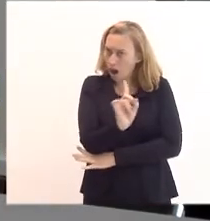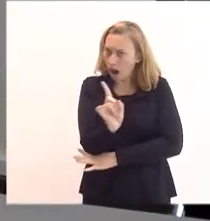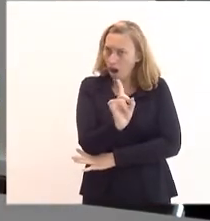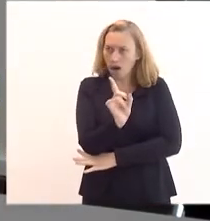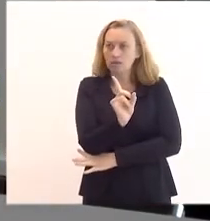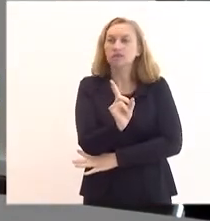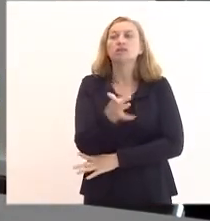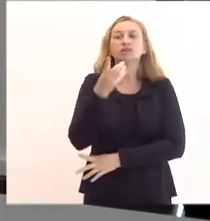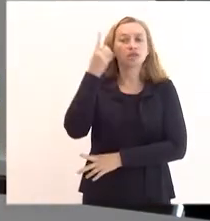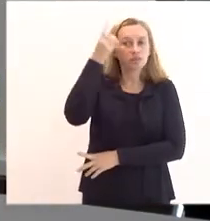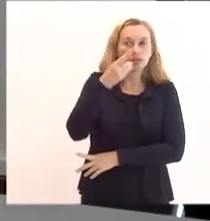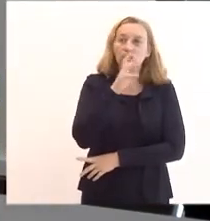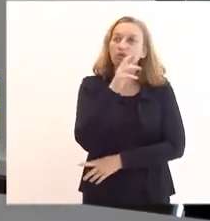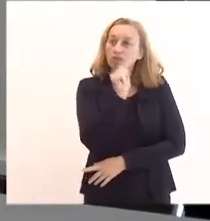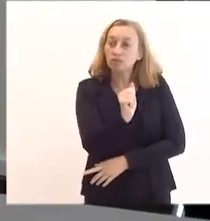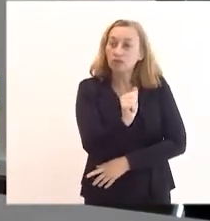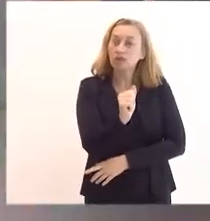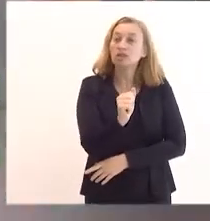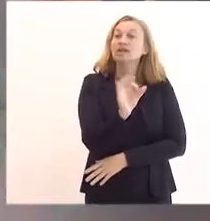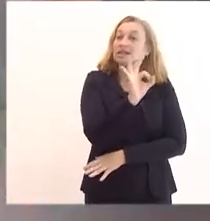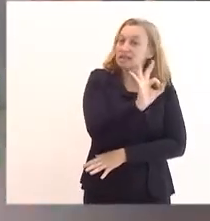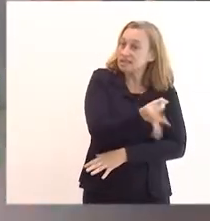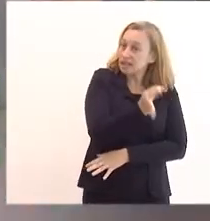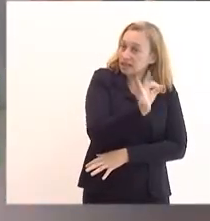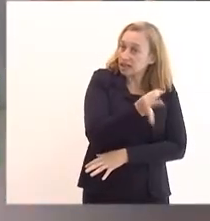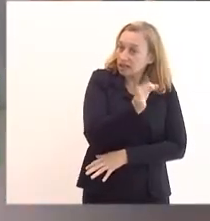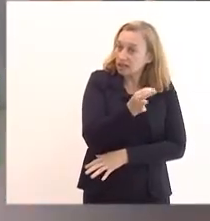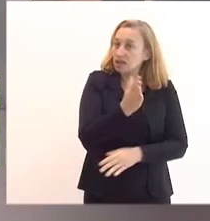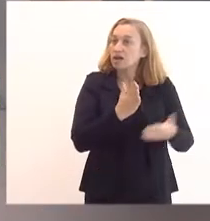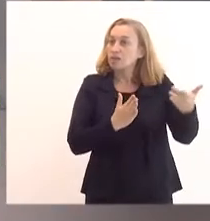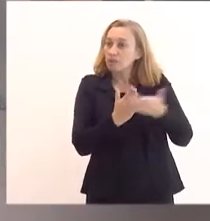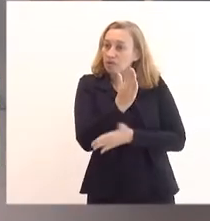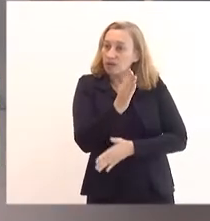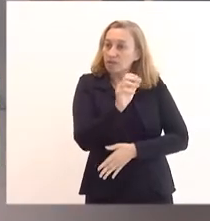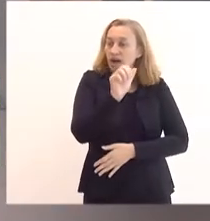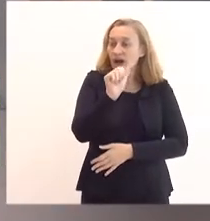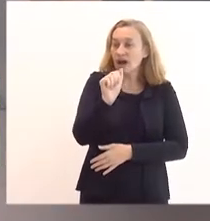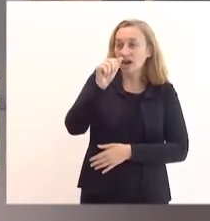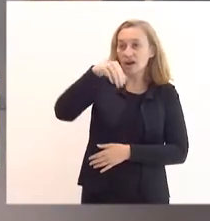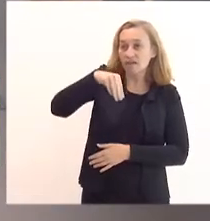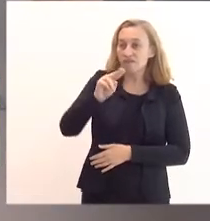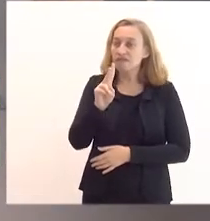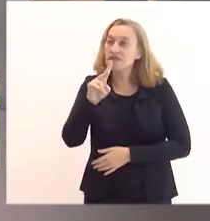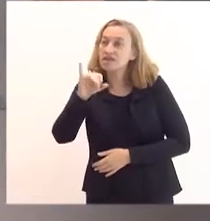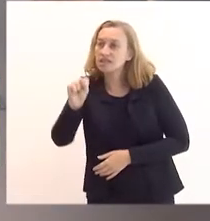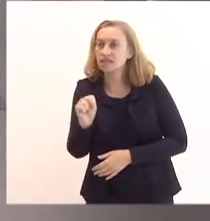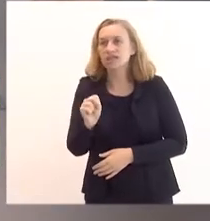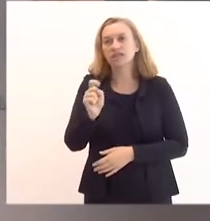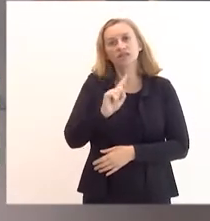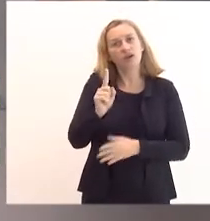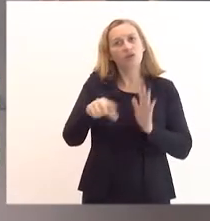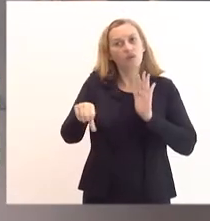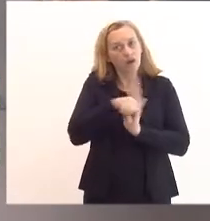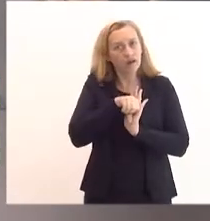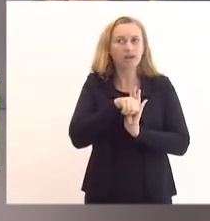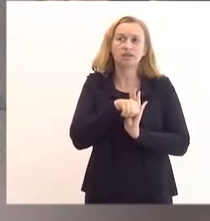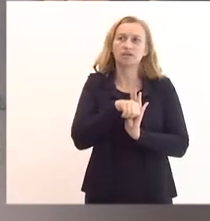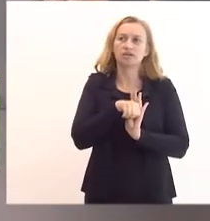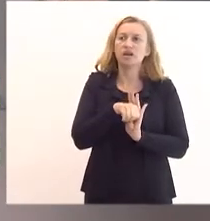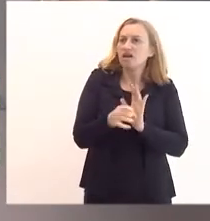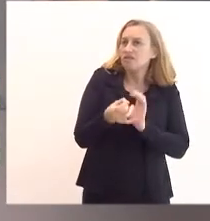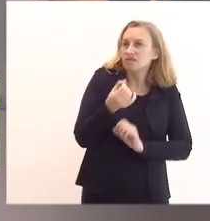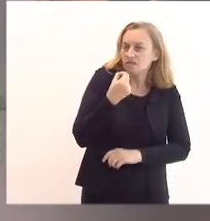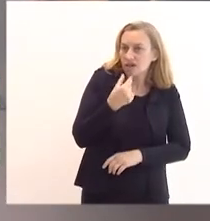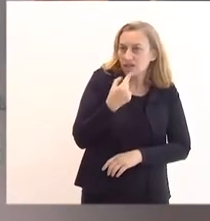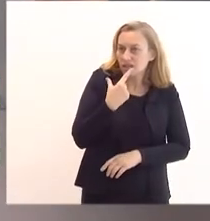exclusivamente, deputado Amorim, aqueles, obviamente, aprovados pela Anvisa. Senão é uma coisa ilegal. Você está vendendo um remédio